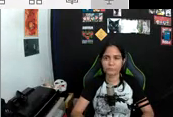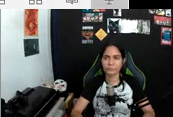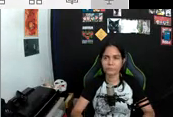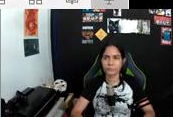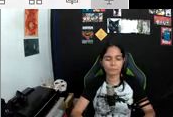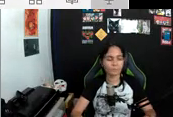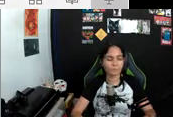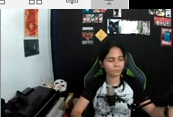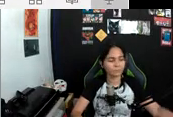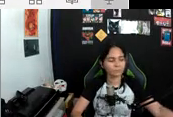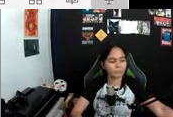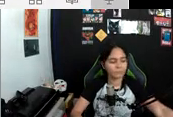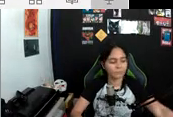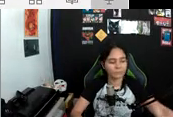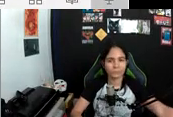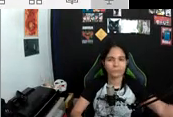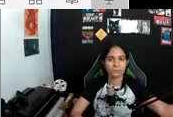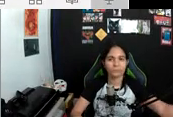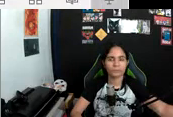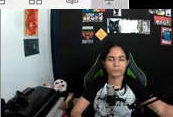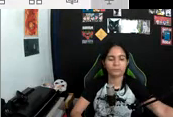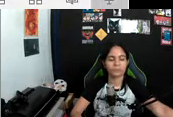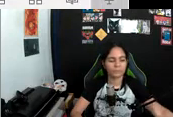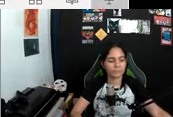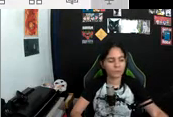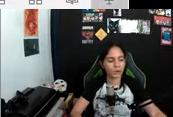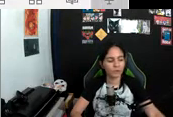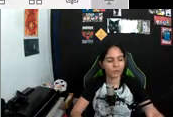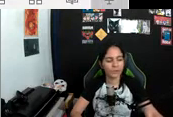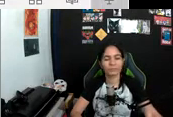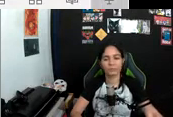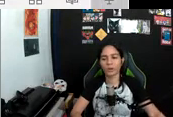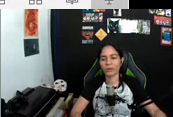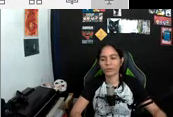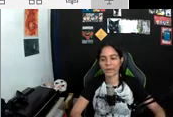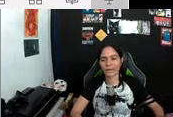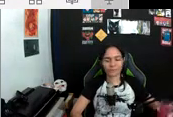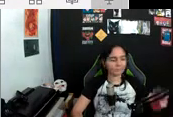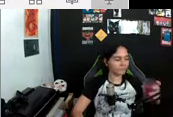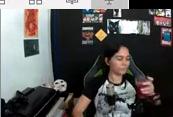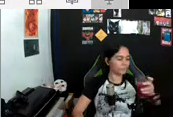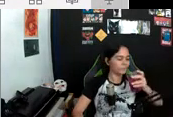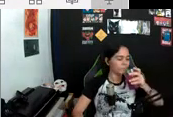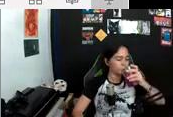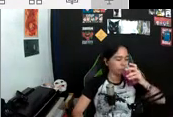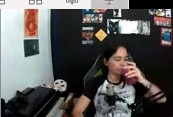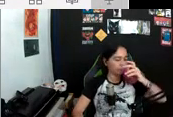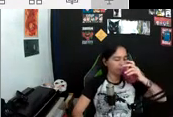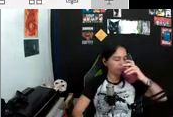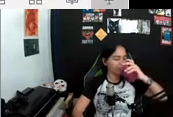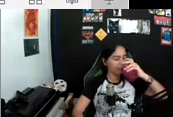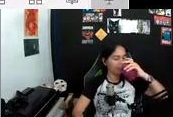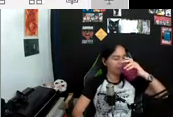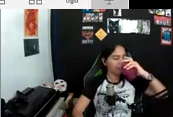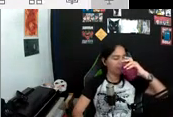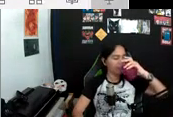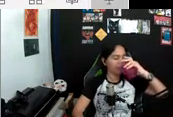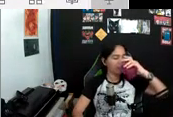era, acho que eu tinha uns 15 anos, 14 por aí. Novinha, então, menor de idade. Aí